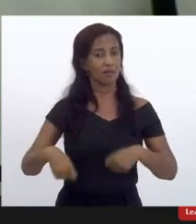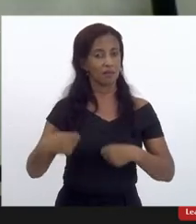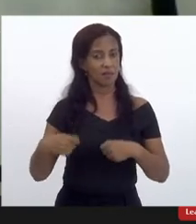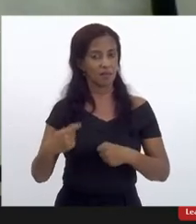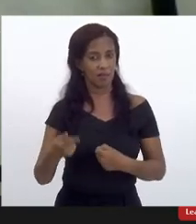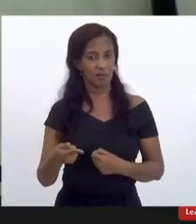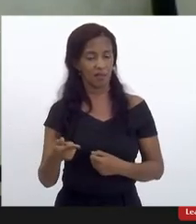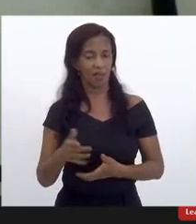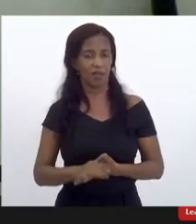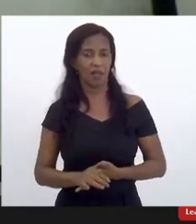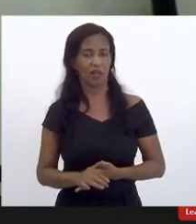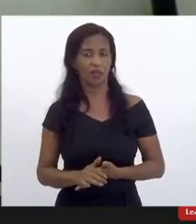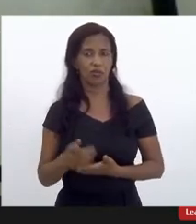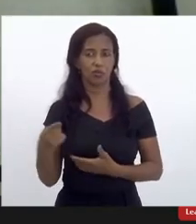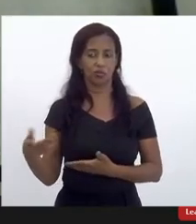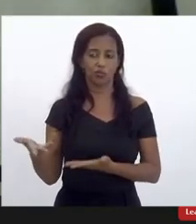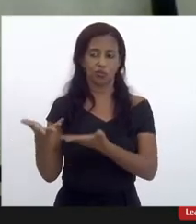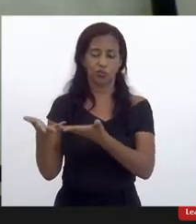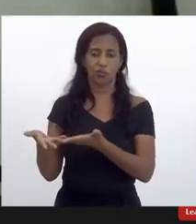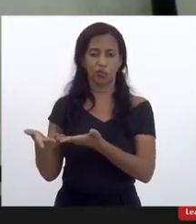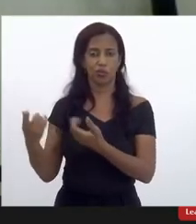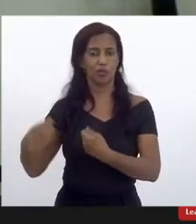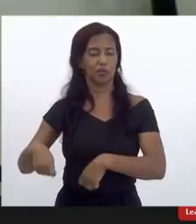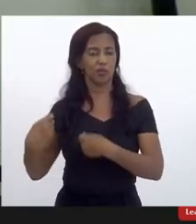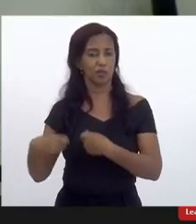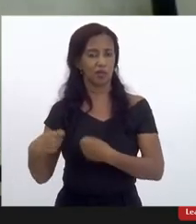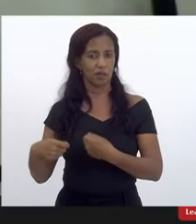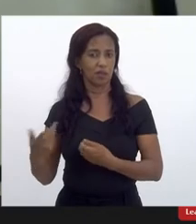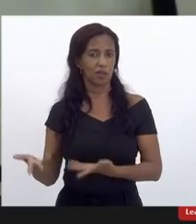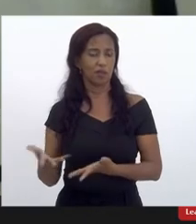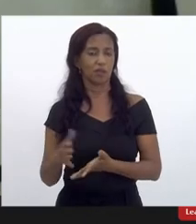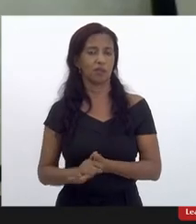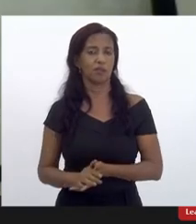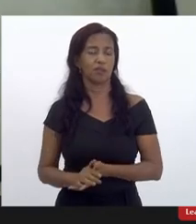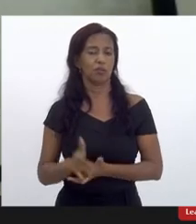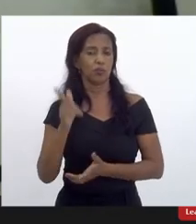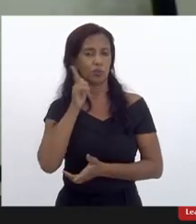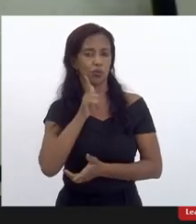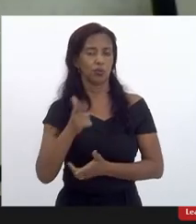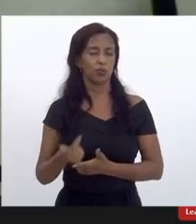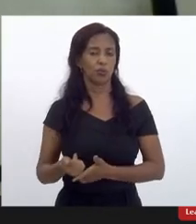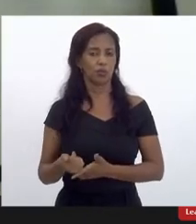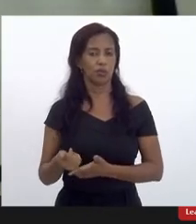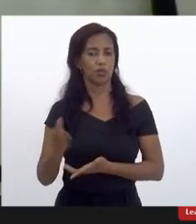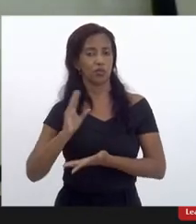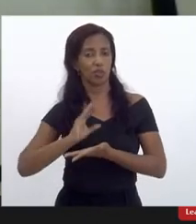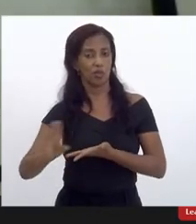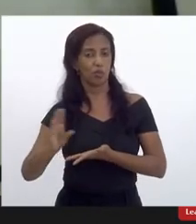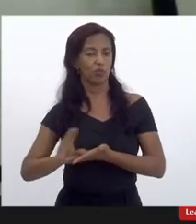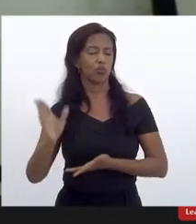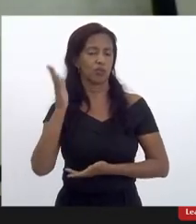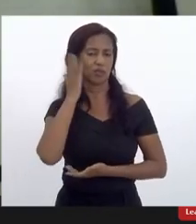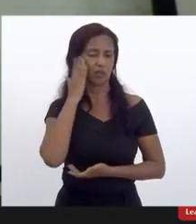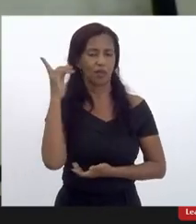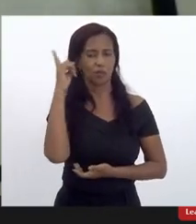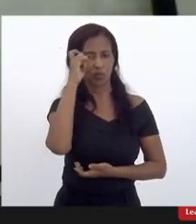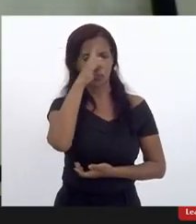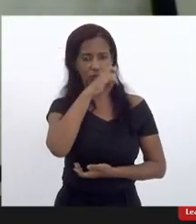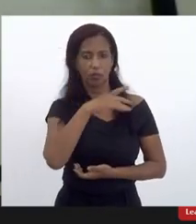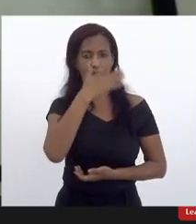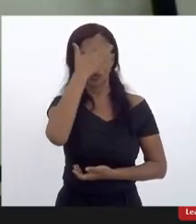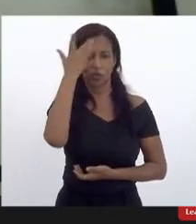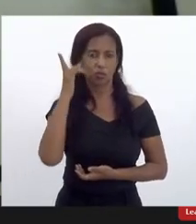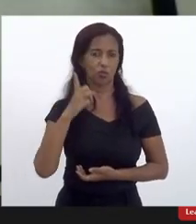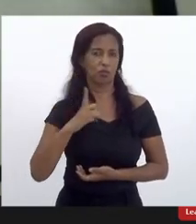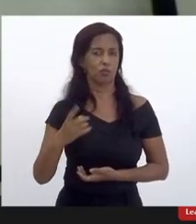necessidade, muitos são provedores, né, da necessidade de correr atrás de recursos, a gente sabe a dificuldade que as pessoas